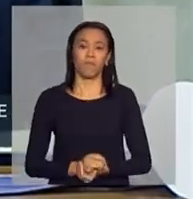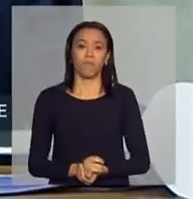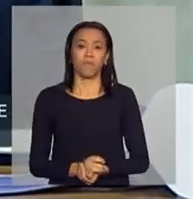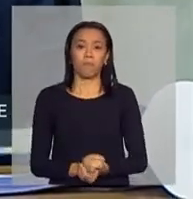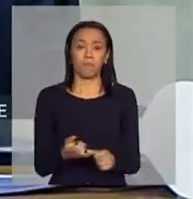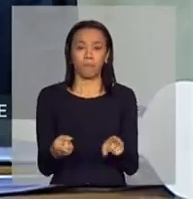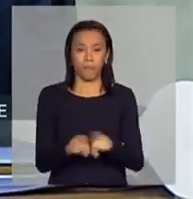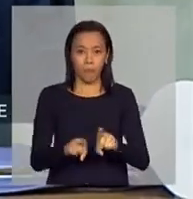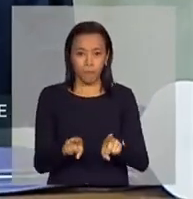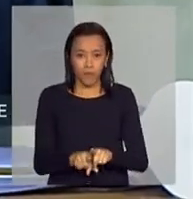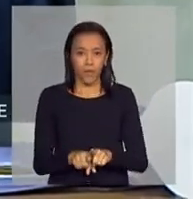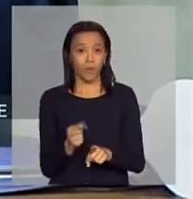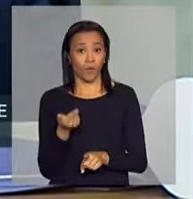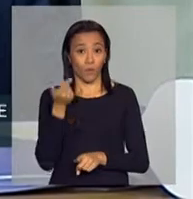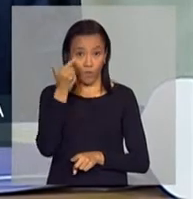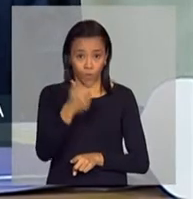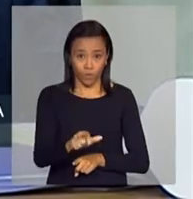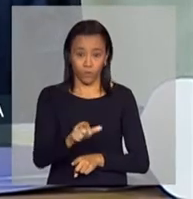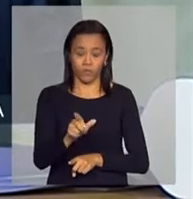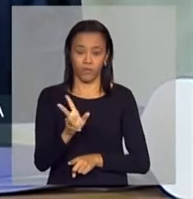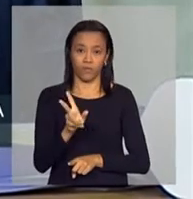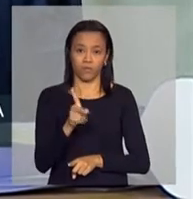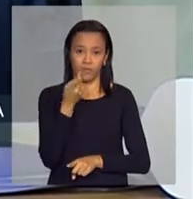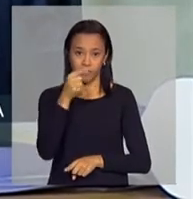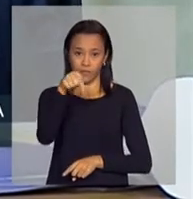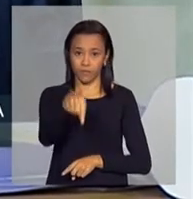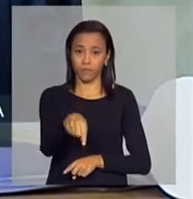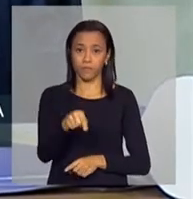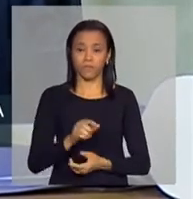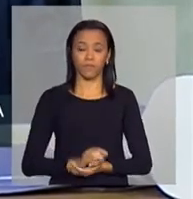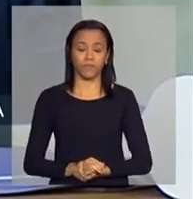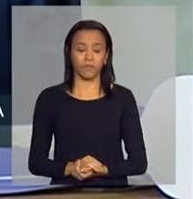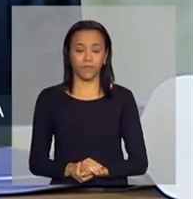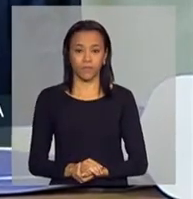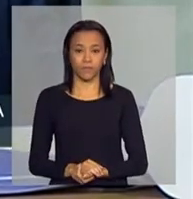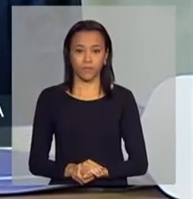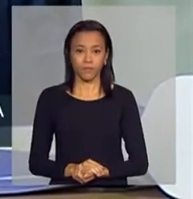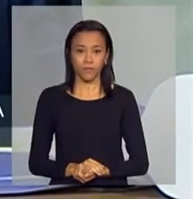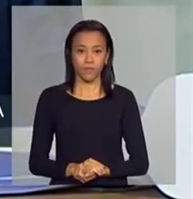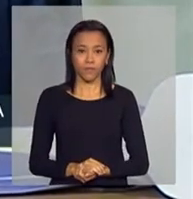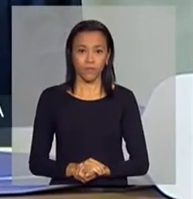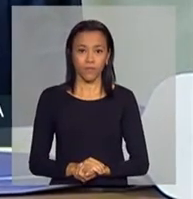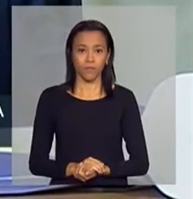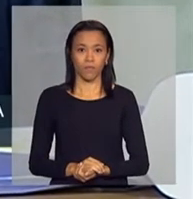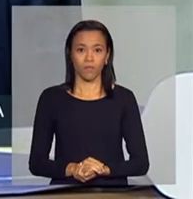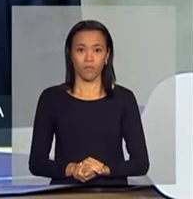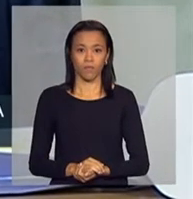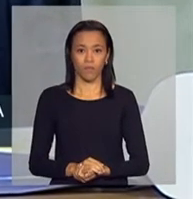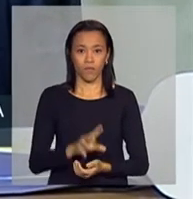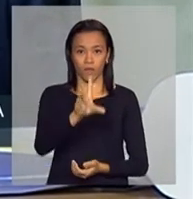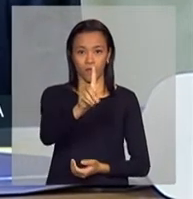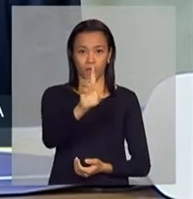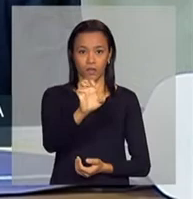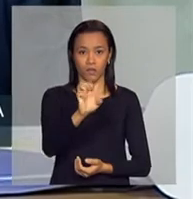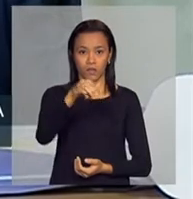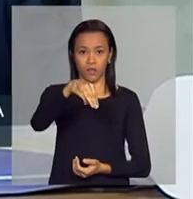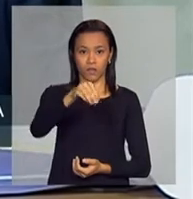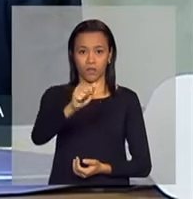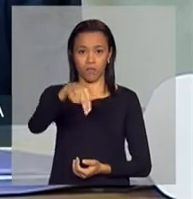ponto de vista da demanda é o que a demanda a